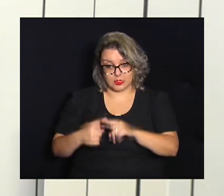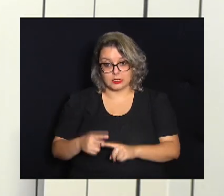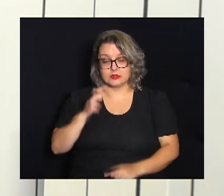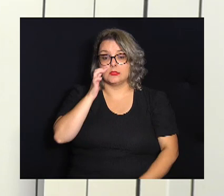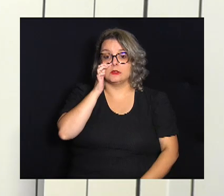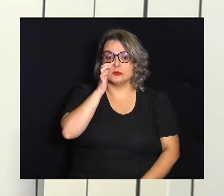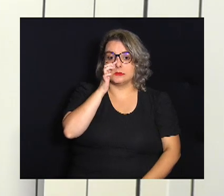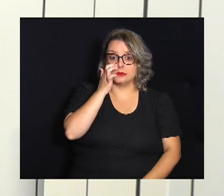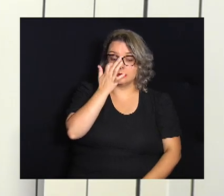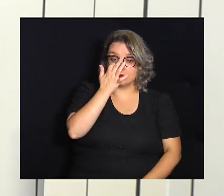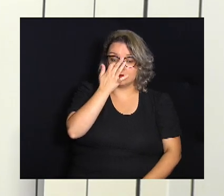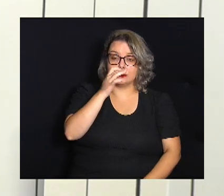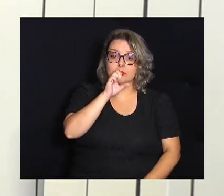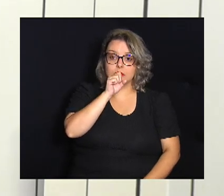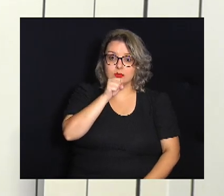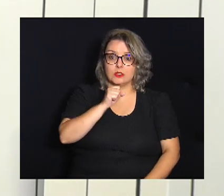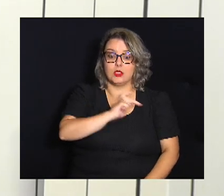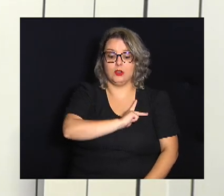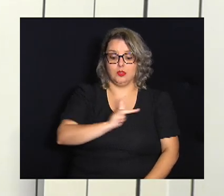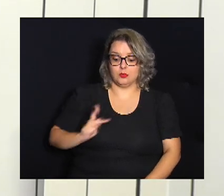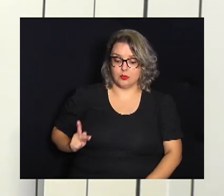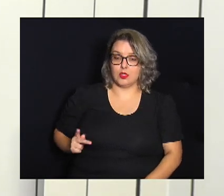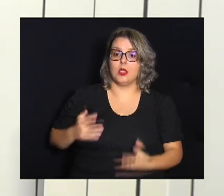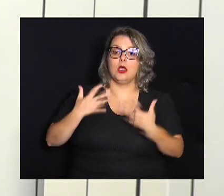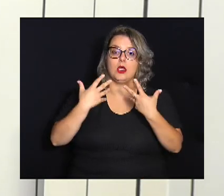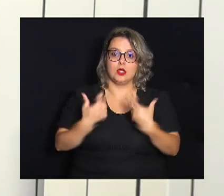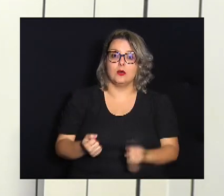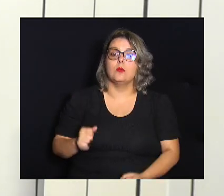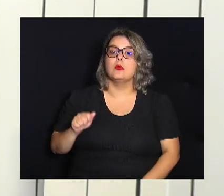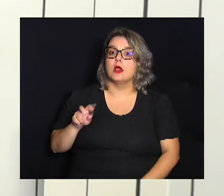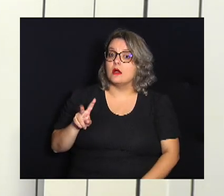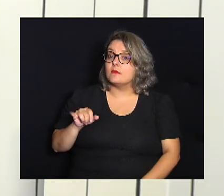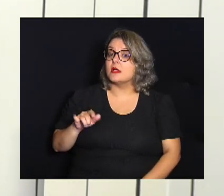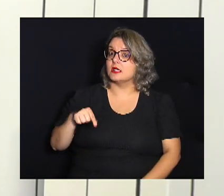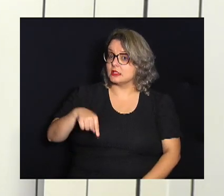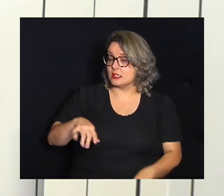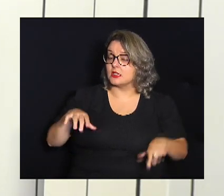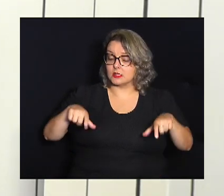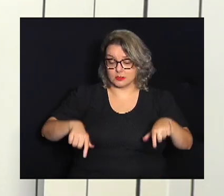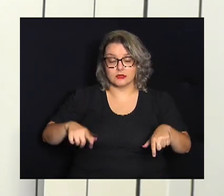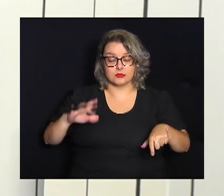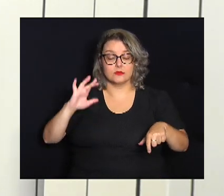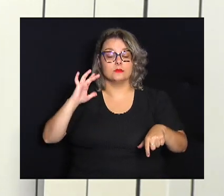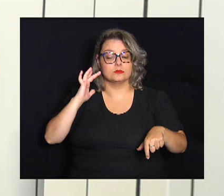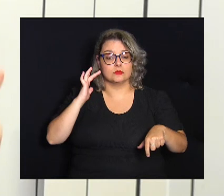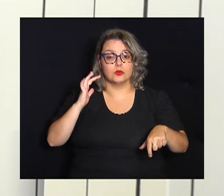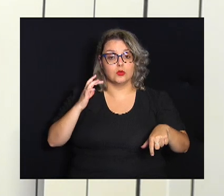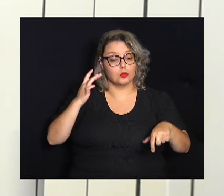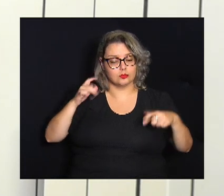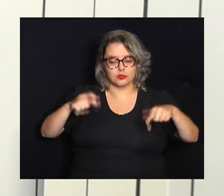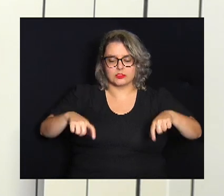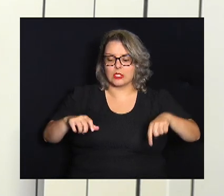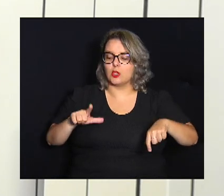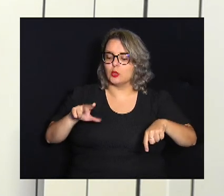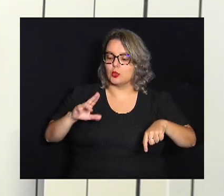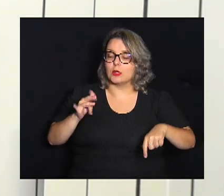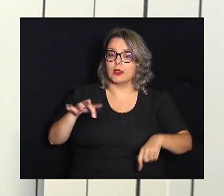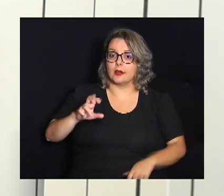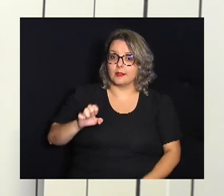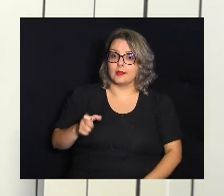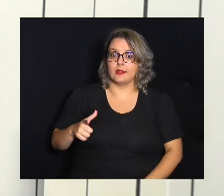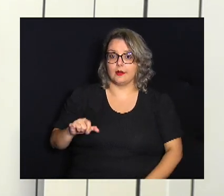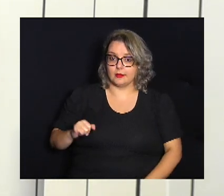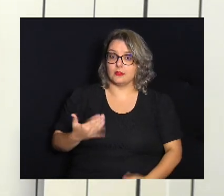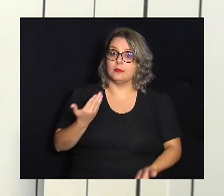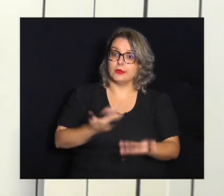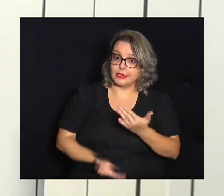no sábado, a Ponte Preta recebeu o Avaí aqui em Campinas, no Estádio Moisés Lucarelli. Perdeu de novo e agora